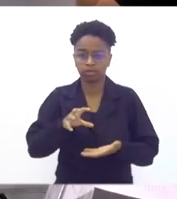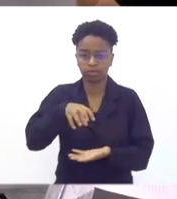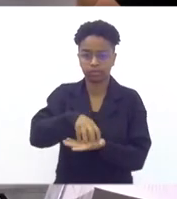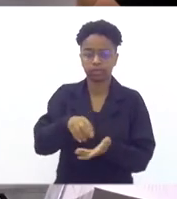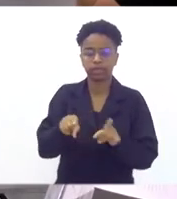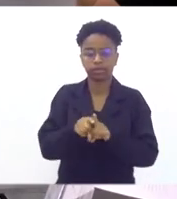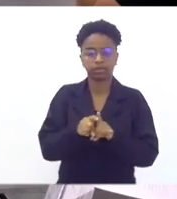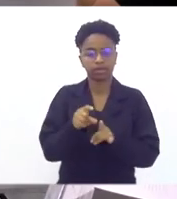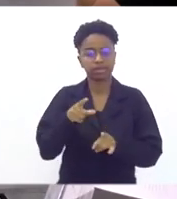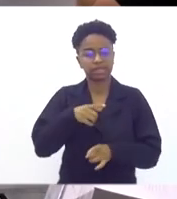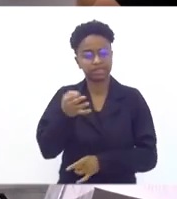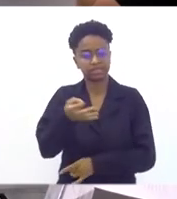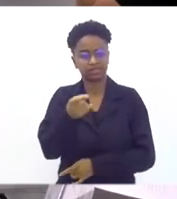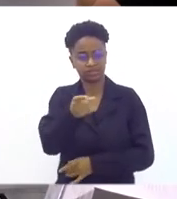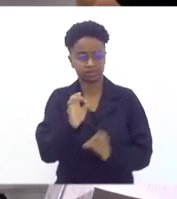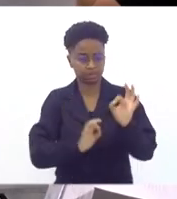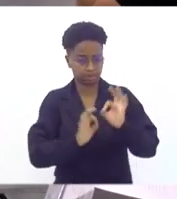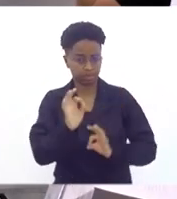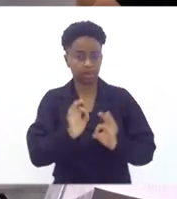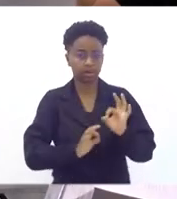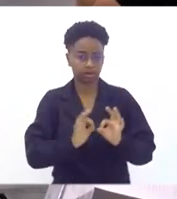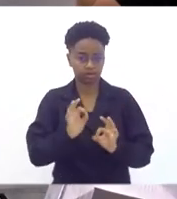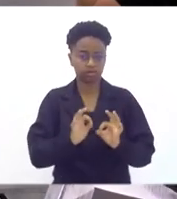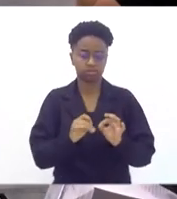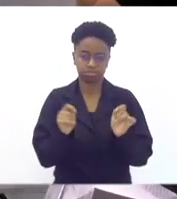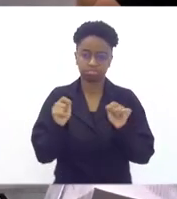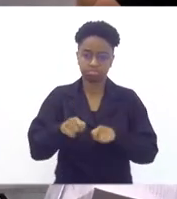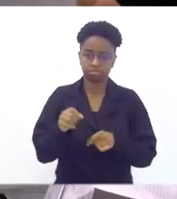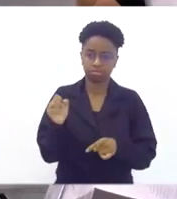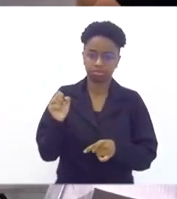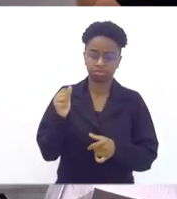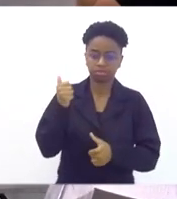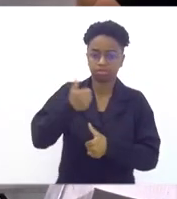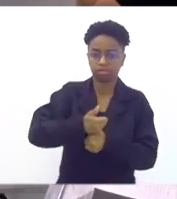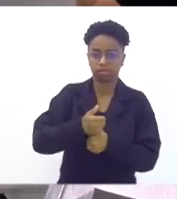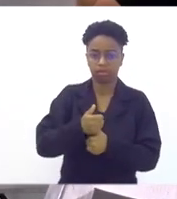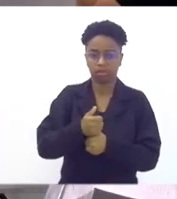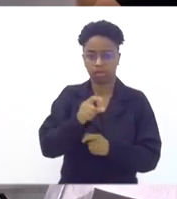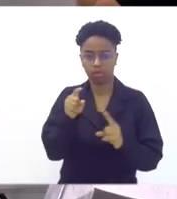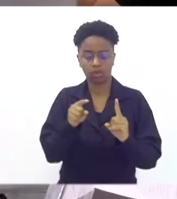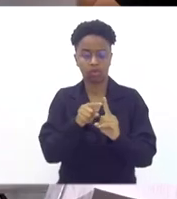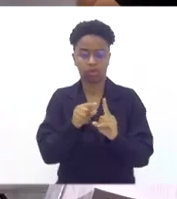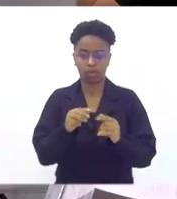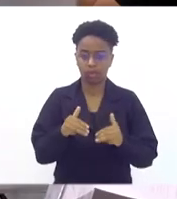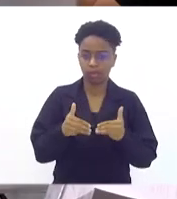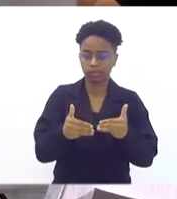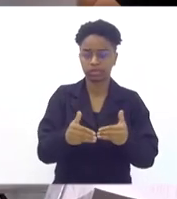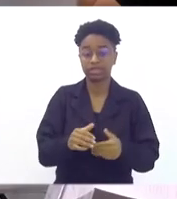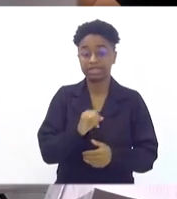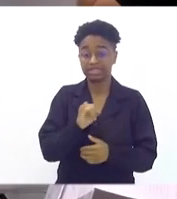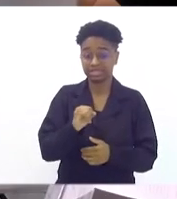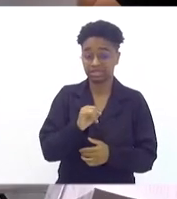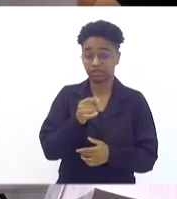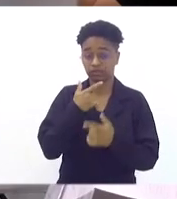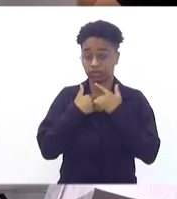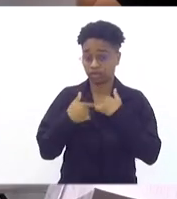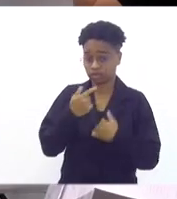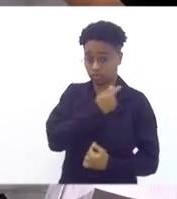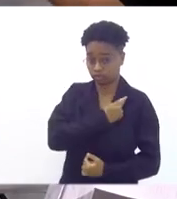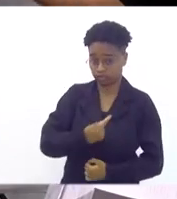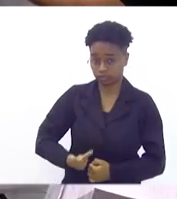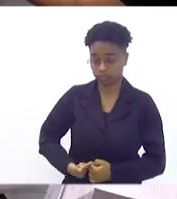que vossa excelência tá preparado eventualmente para assumir essa missão se for o desejo do governador do Estado